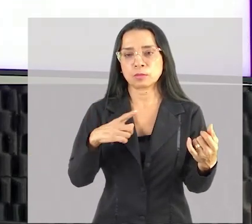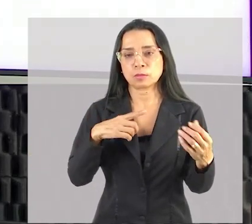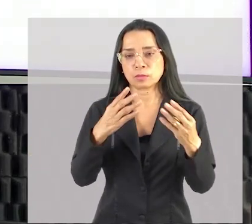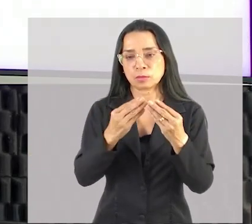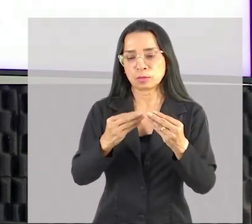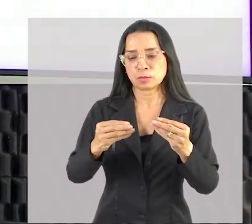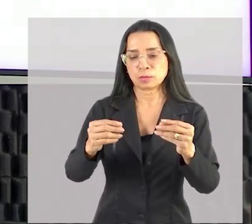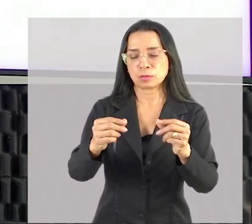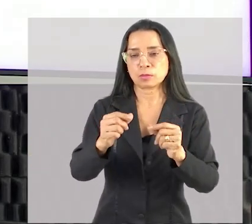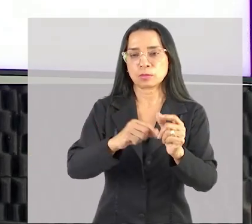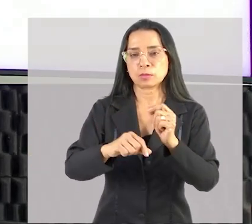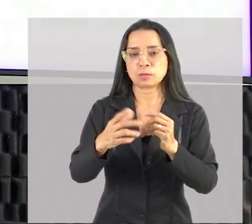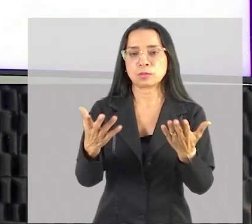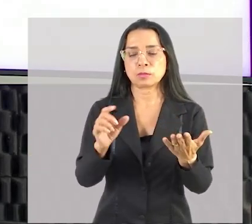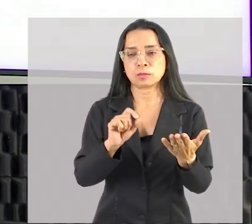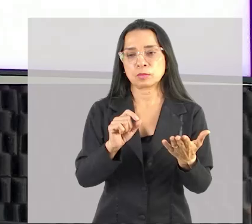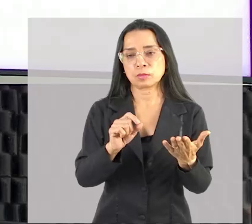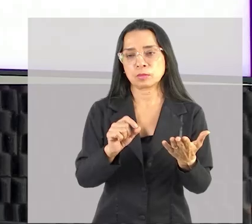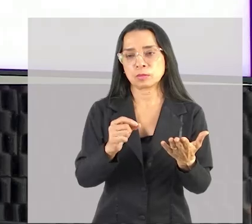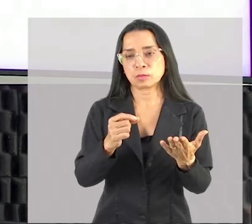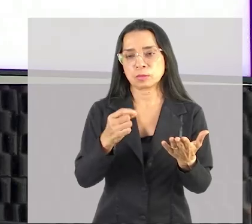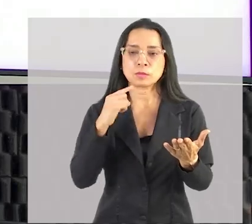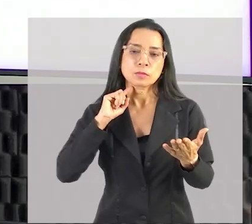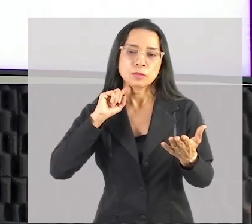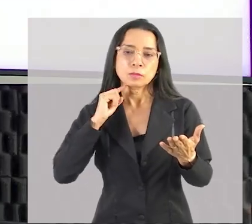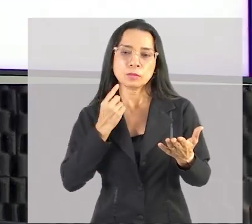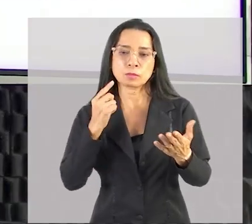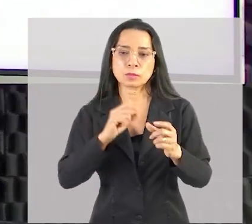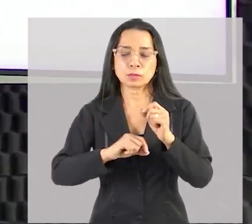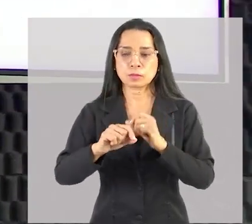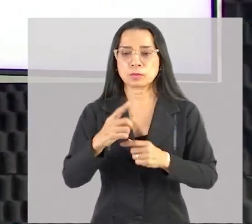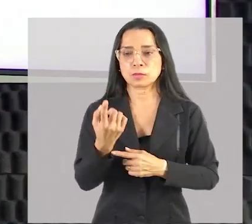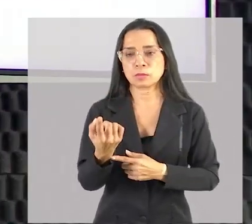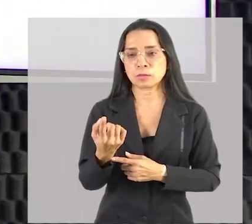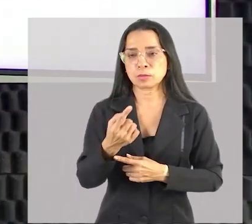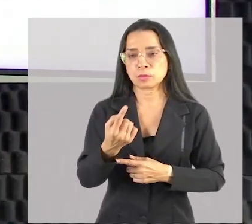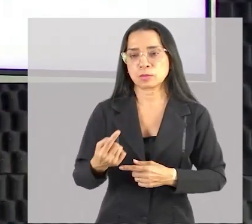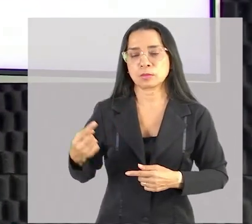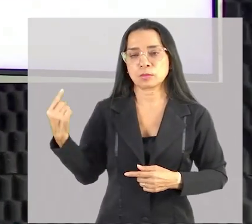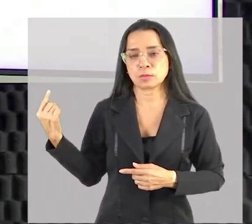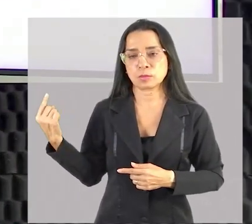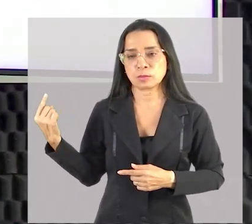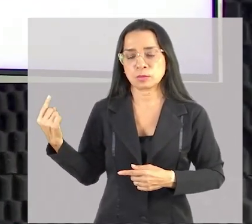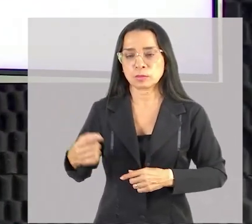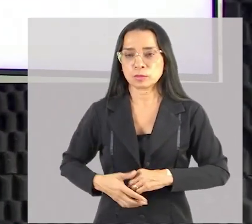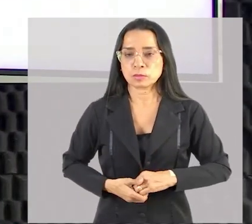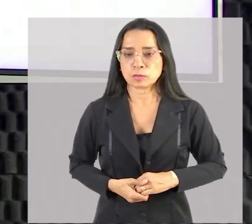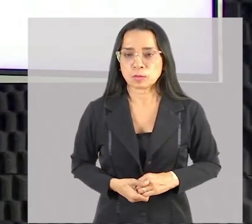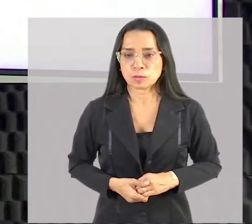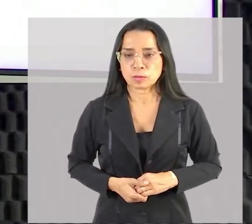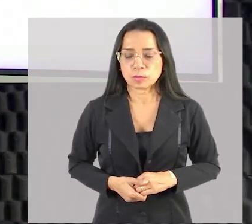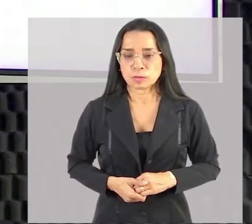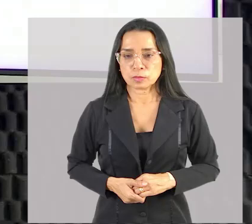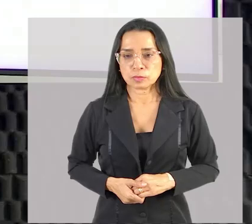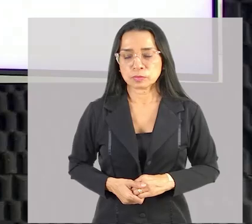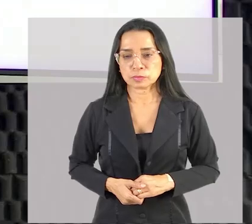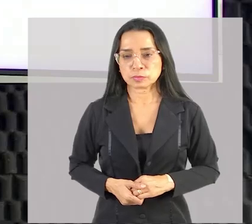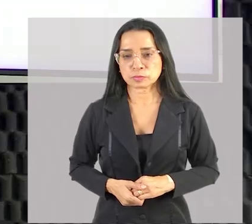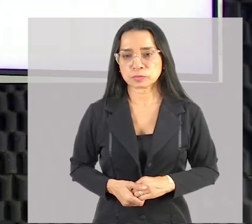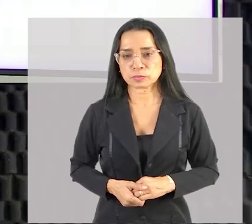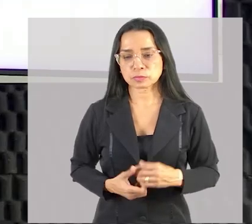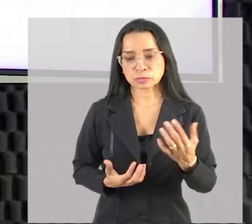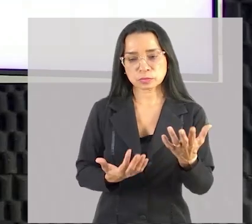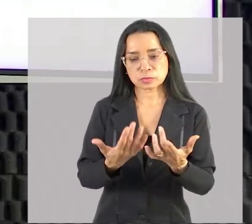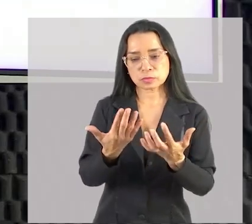substâncias poluidoras. Tá? Eu vou ter resíduo poluidor. E, por exemplo, vai ter gás carbônico, assim vai. Então, a queima